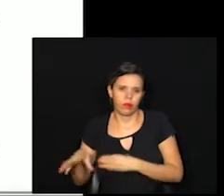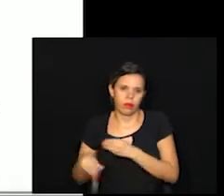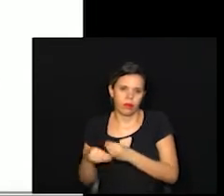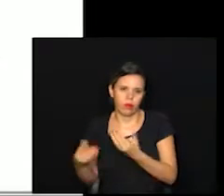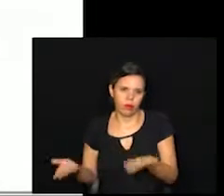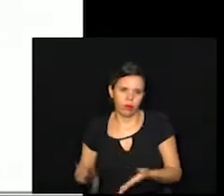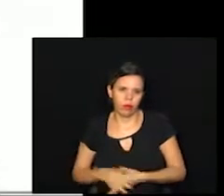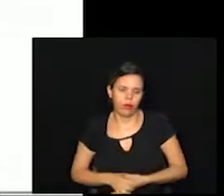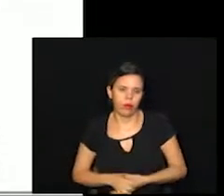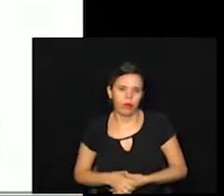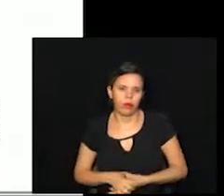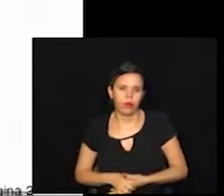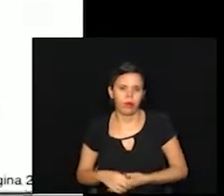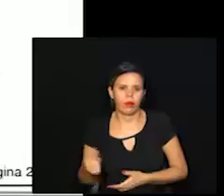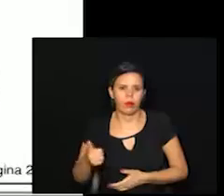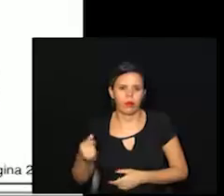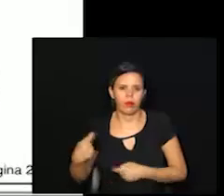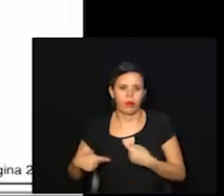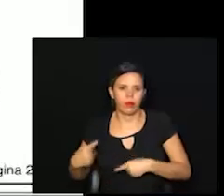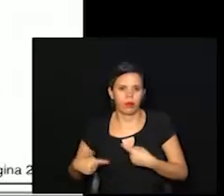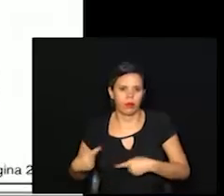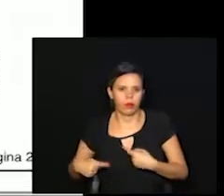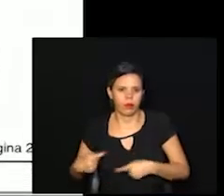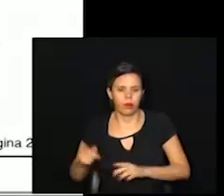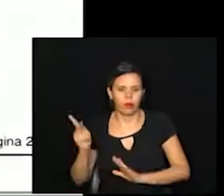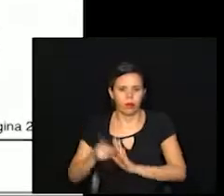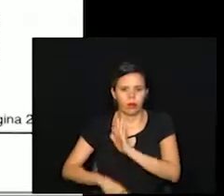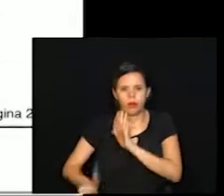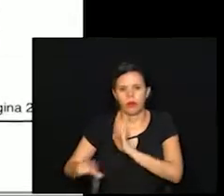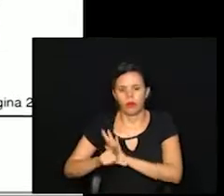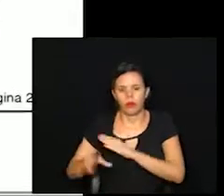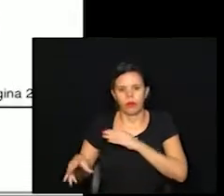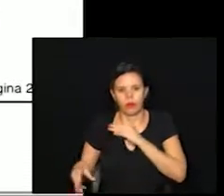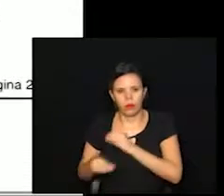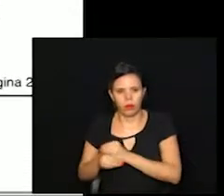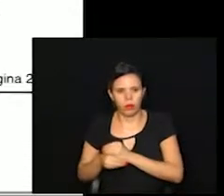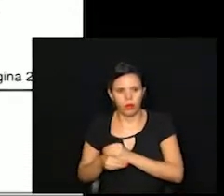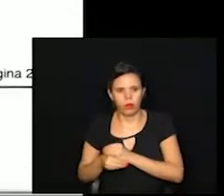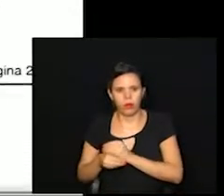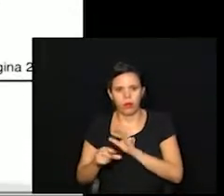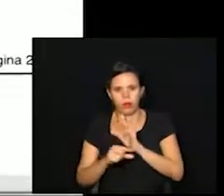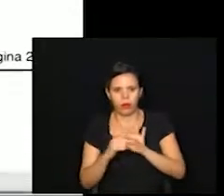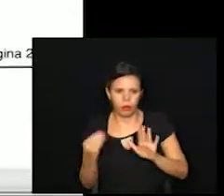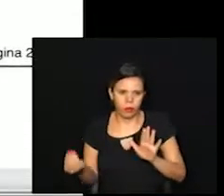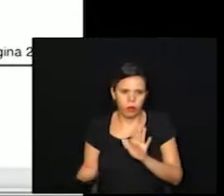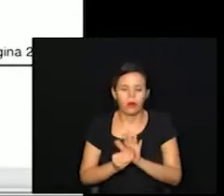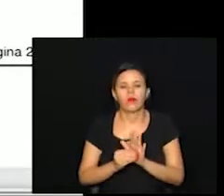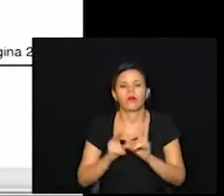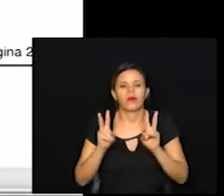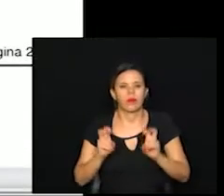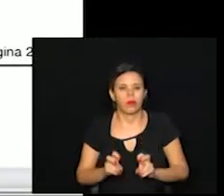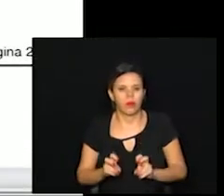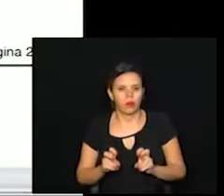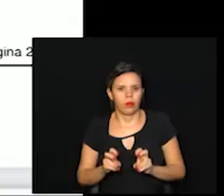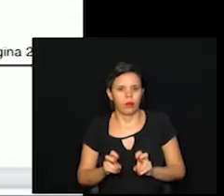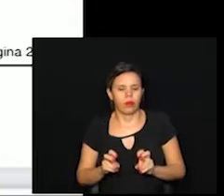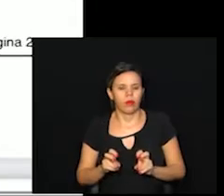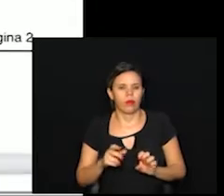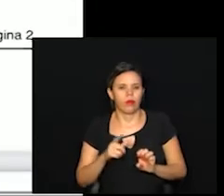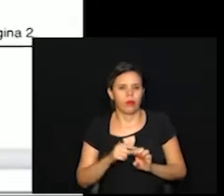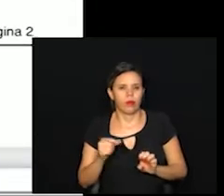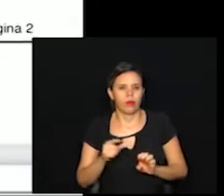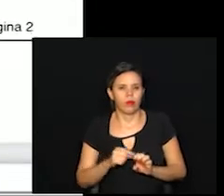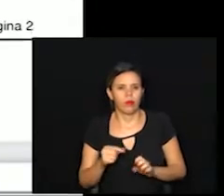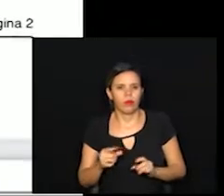atualizado aqui. Olha, nós temos a primeira discussão do projeto de lei complementar com emenda que trata dos empreendimentos